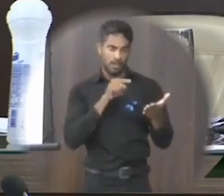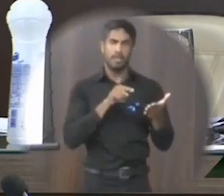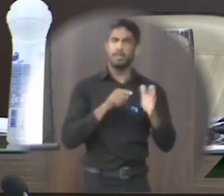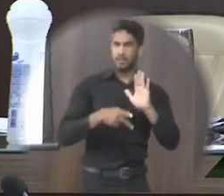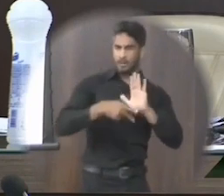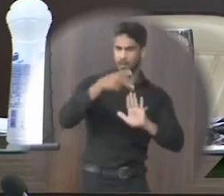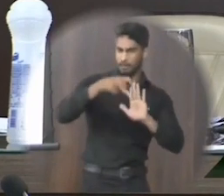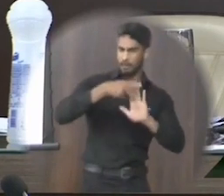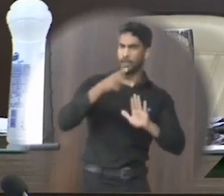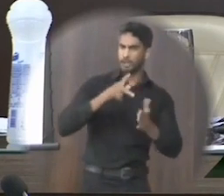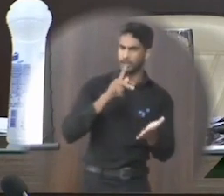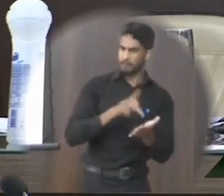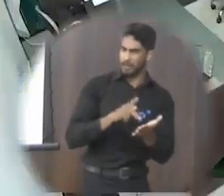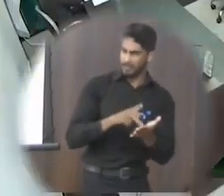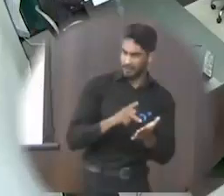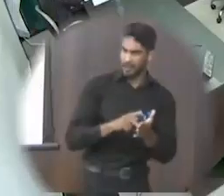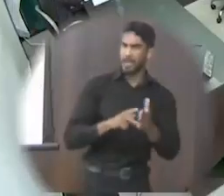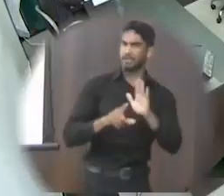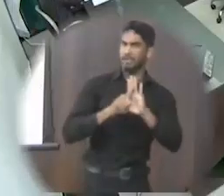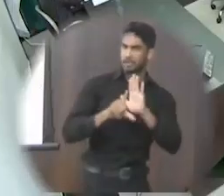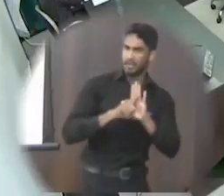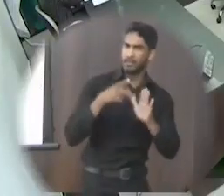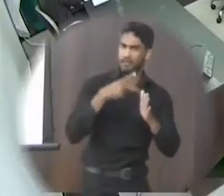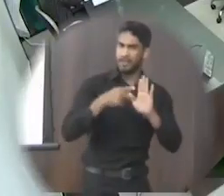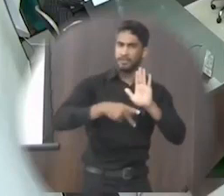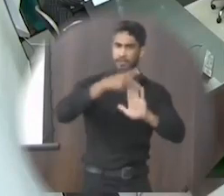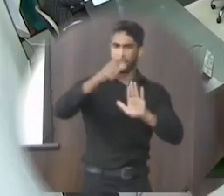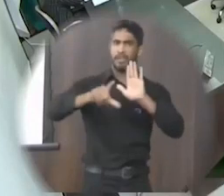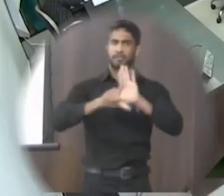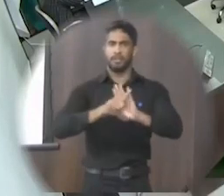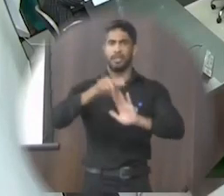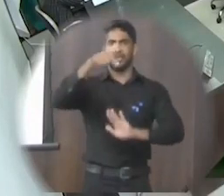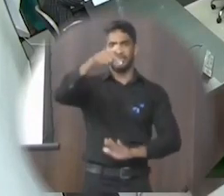pela juridicidade e pela legalidade do projeto de lei